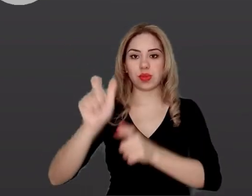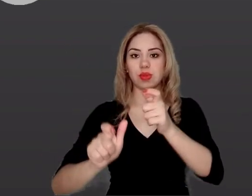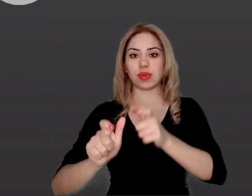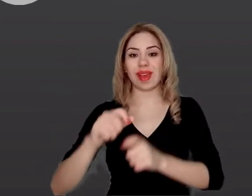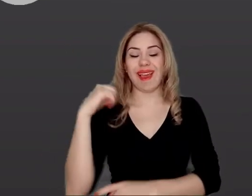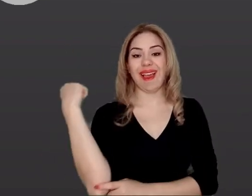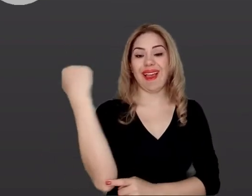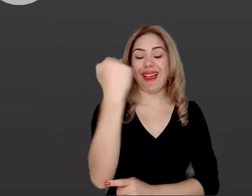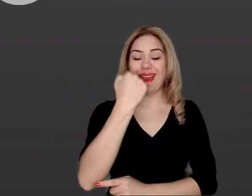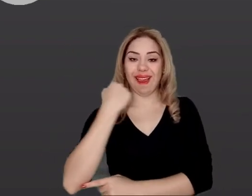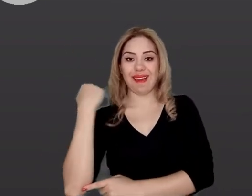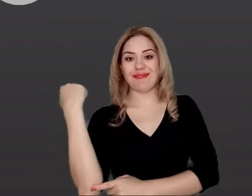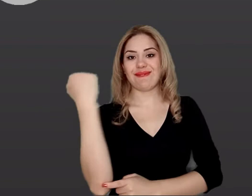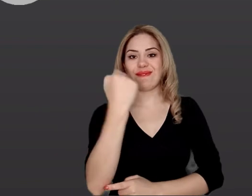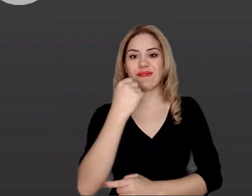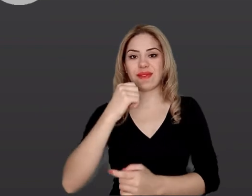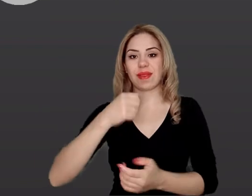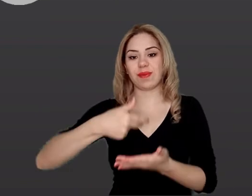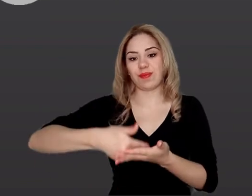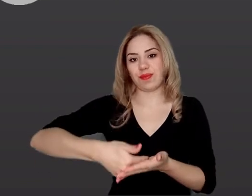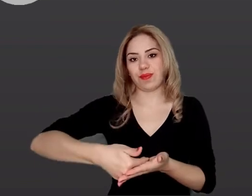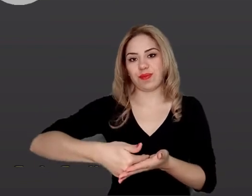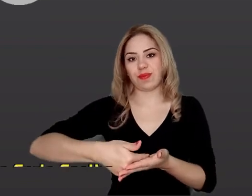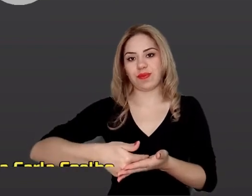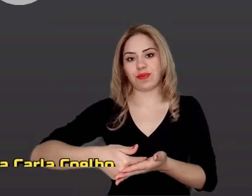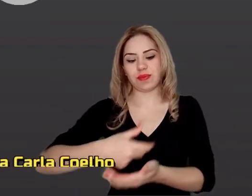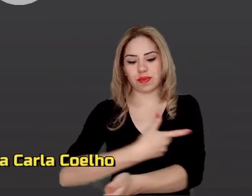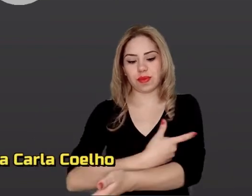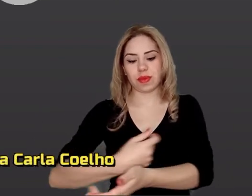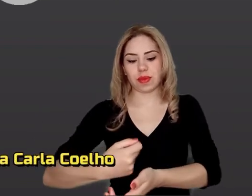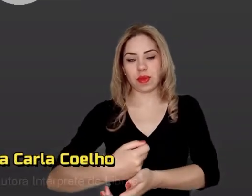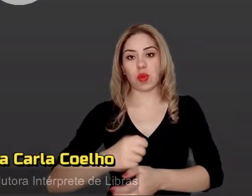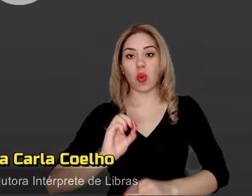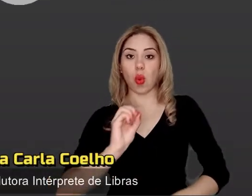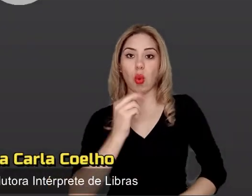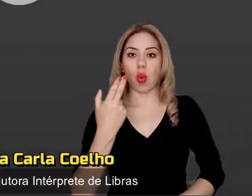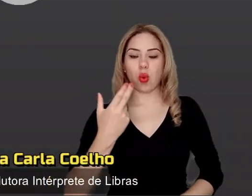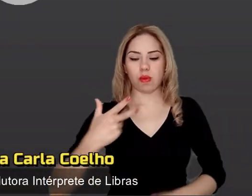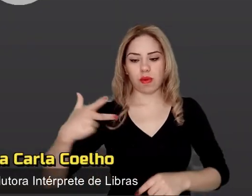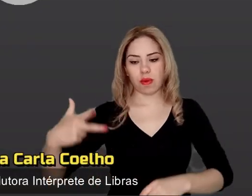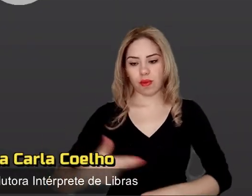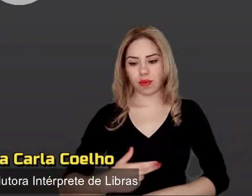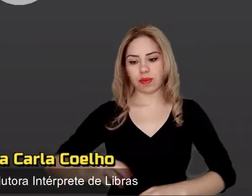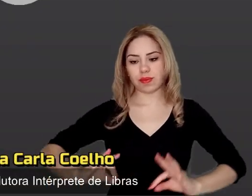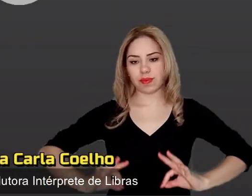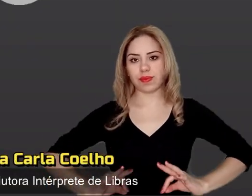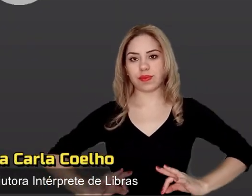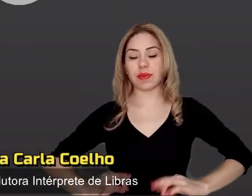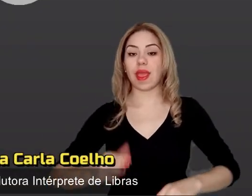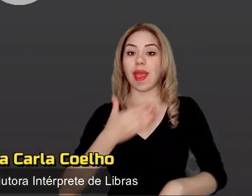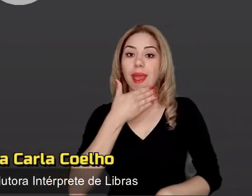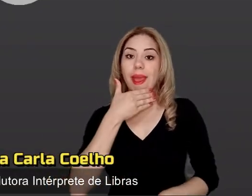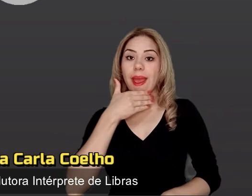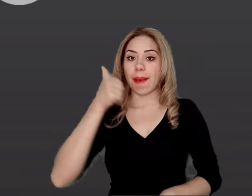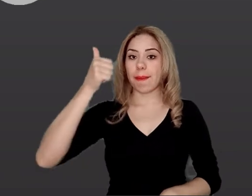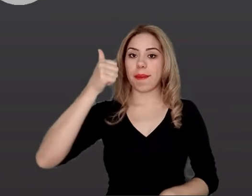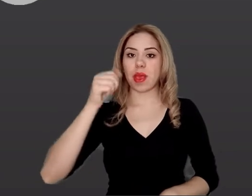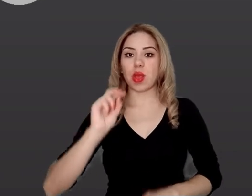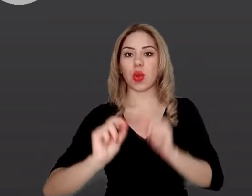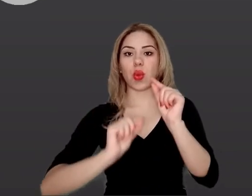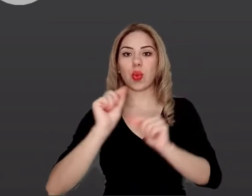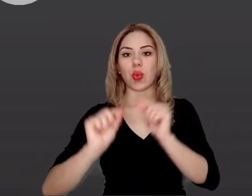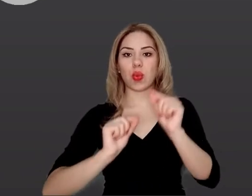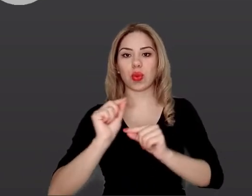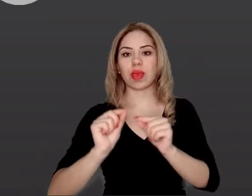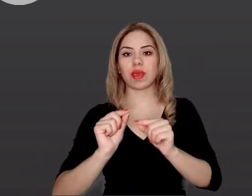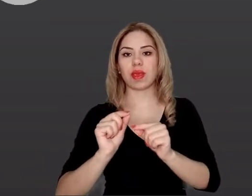quadros avançados e precisando até de hemodiálise ou até mesmo de transplante renal. Portanto, vamos orientar os nossos pacientes